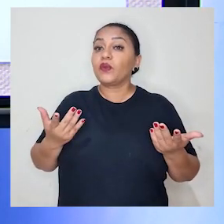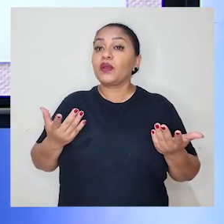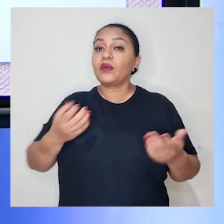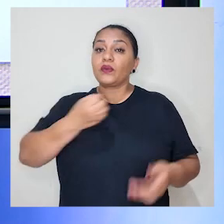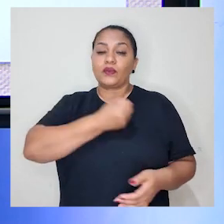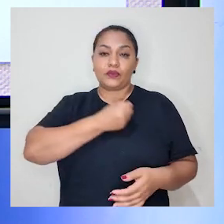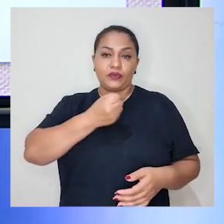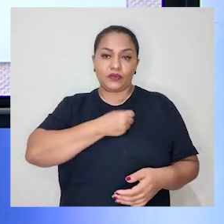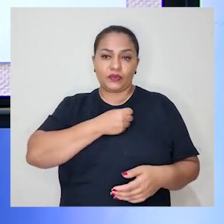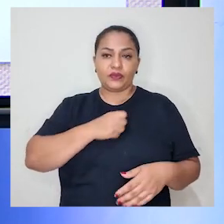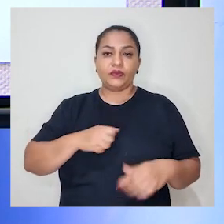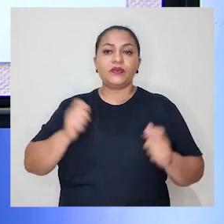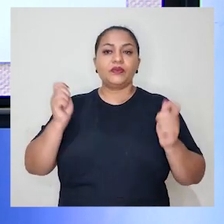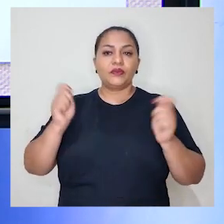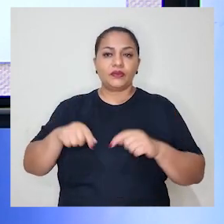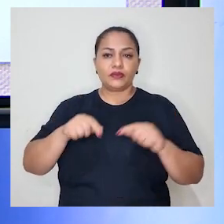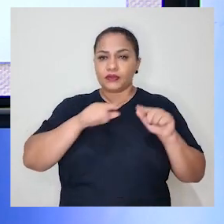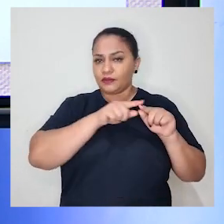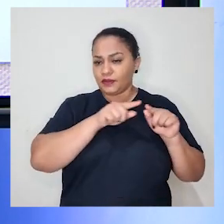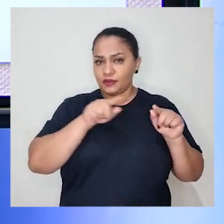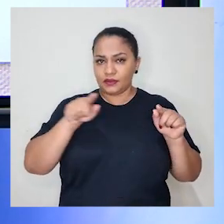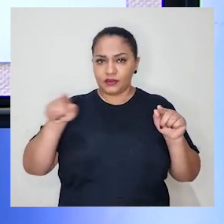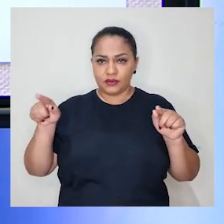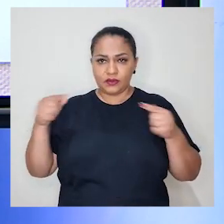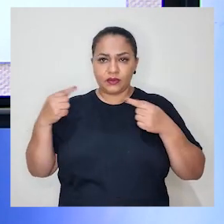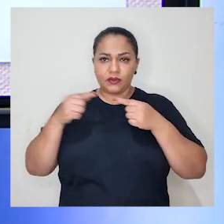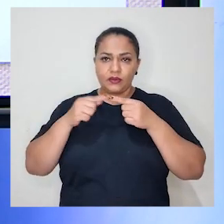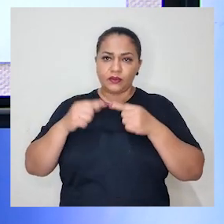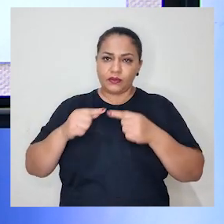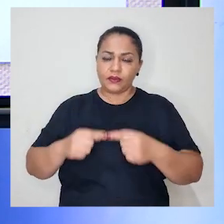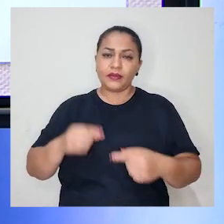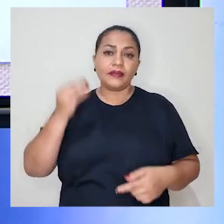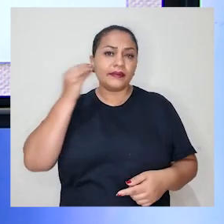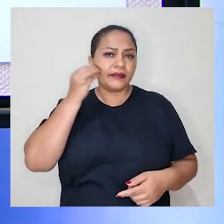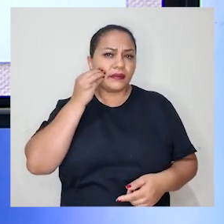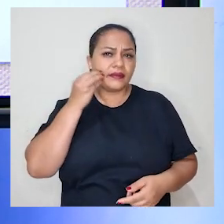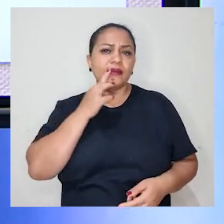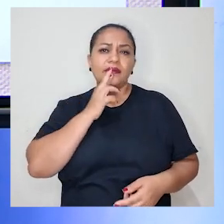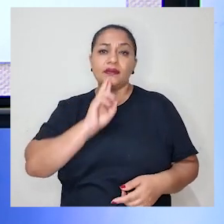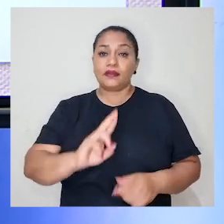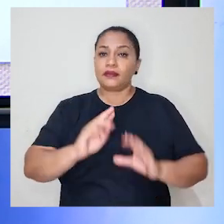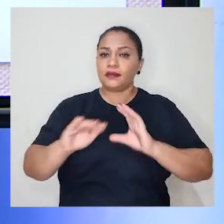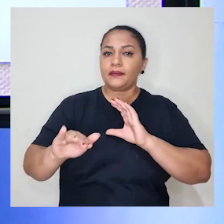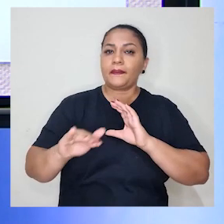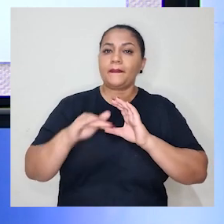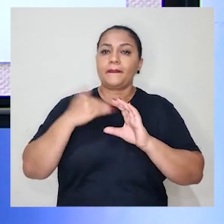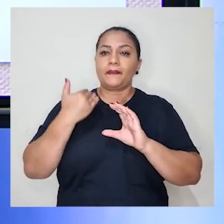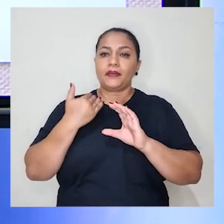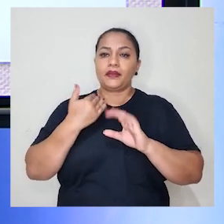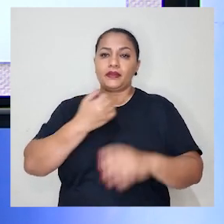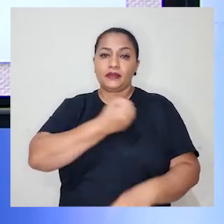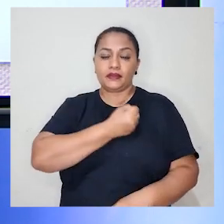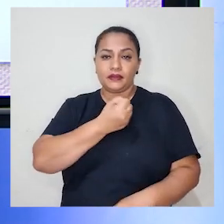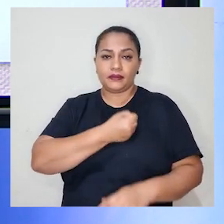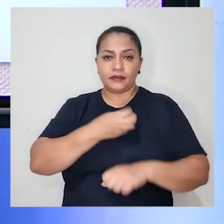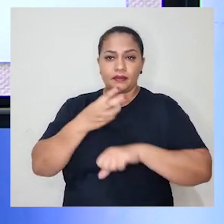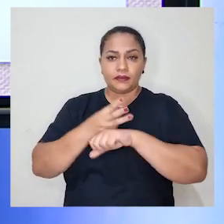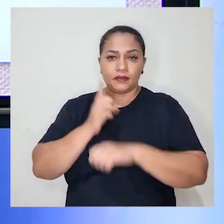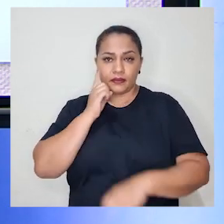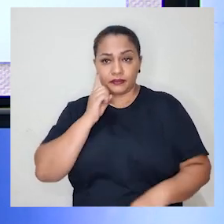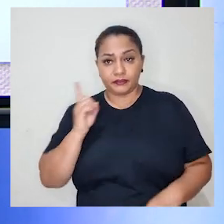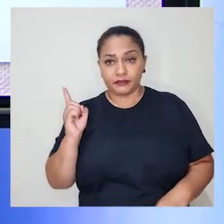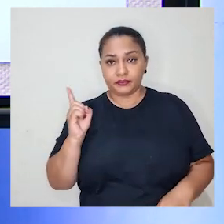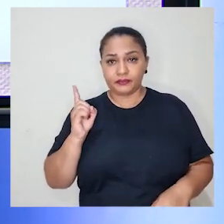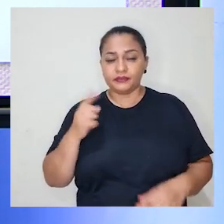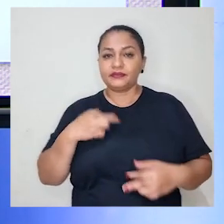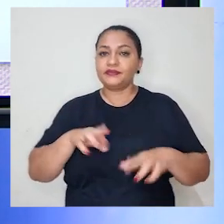será esse número que atende a esses critérios? Tentem resolver e mandem por esse número,